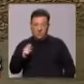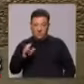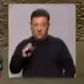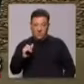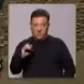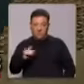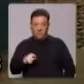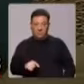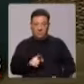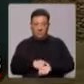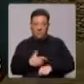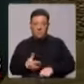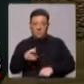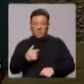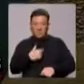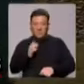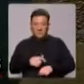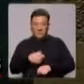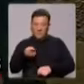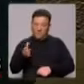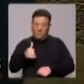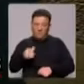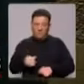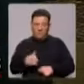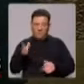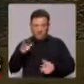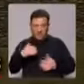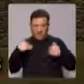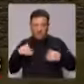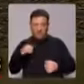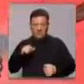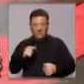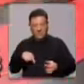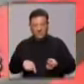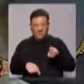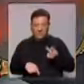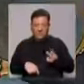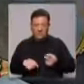não. Que horas são? São 9:20. Mais um treino? Sim, é a 2ª dose.